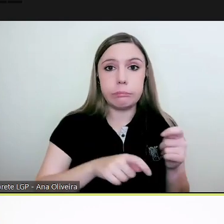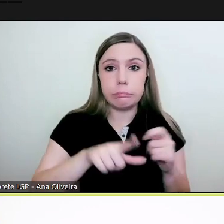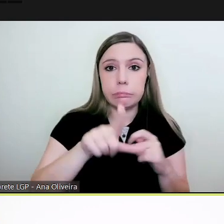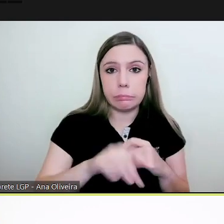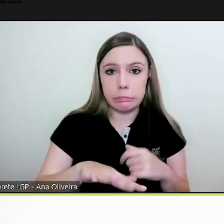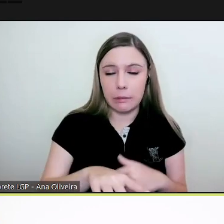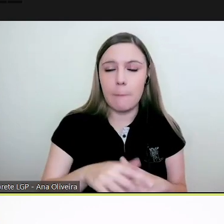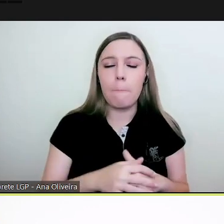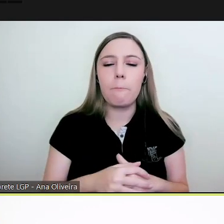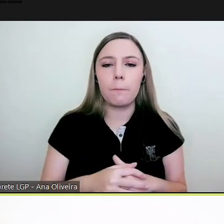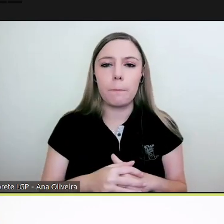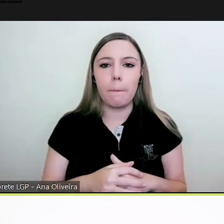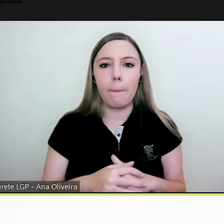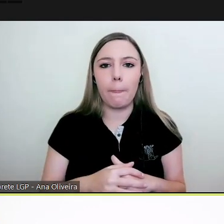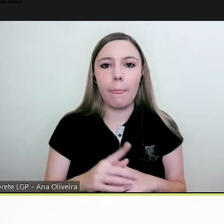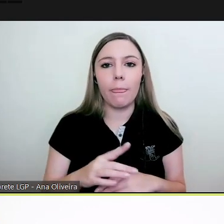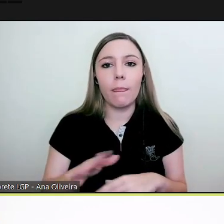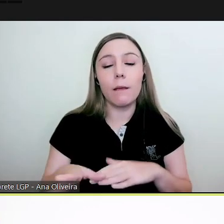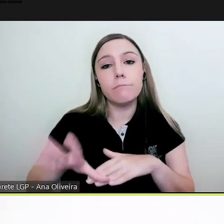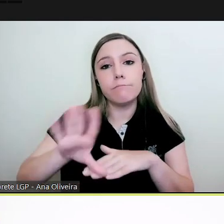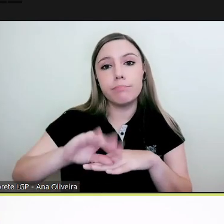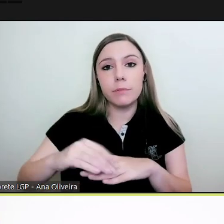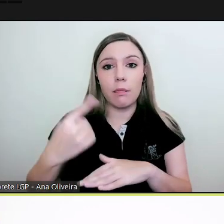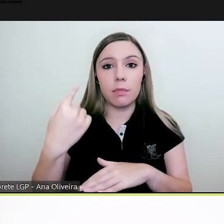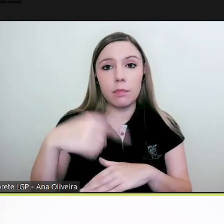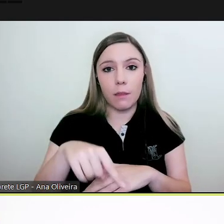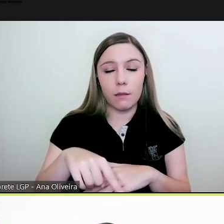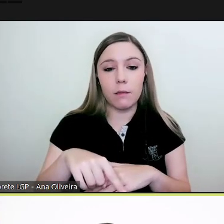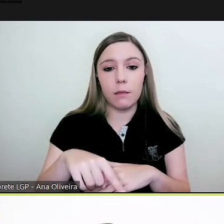Agrária, tem pós-graduações em